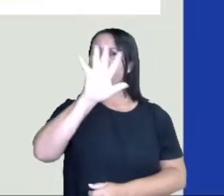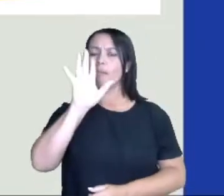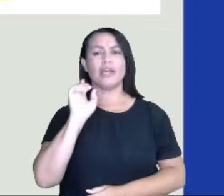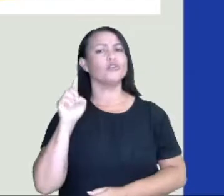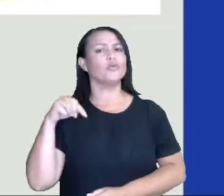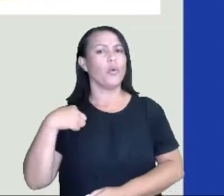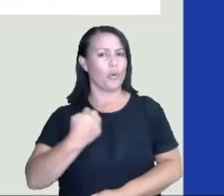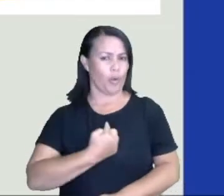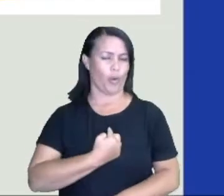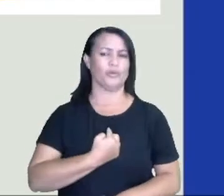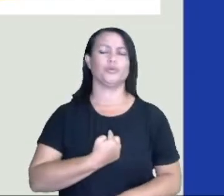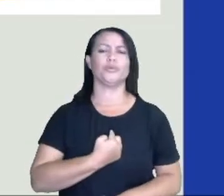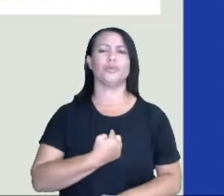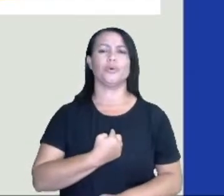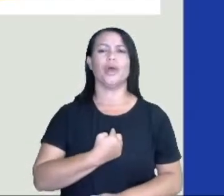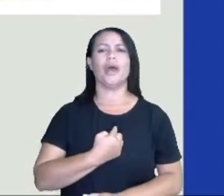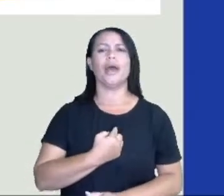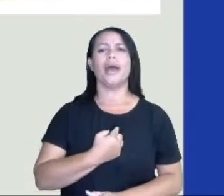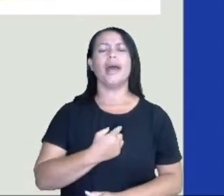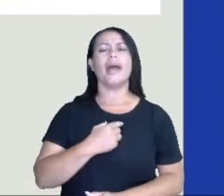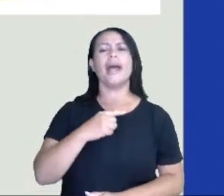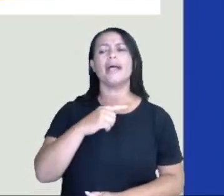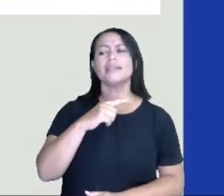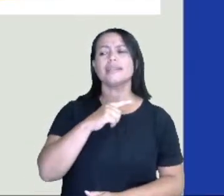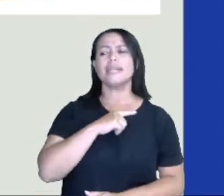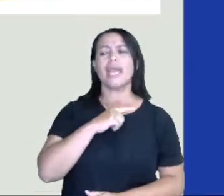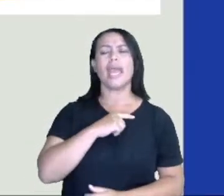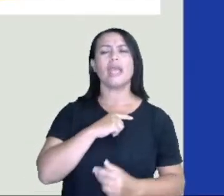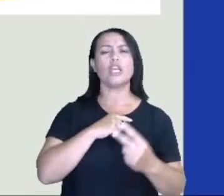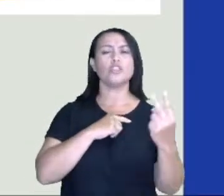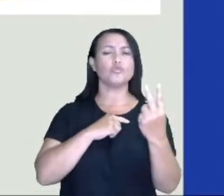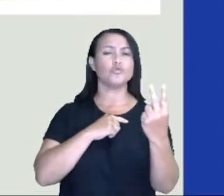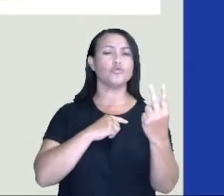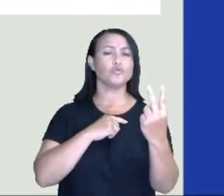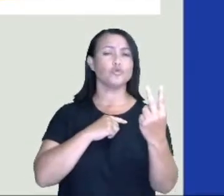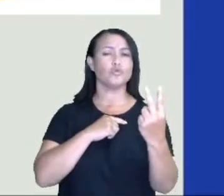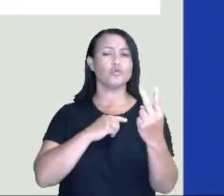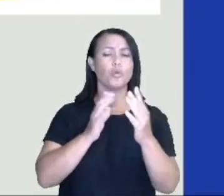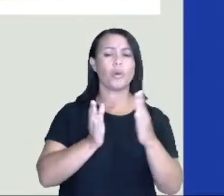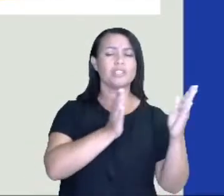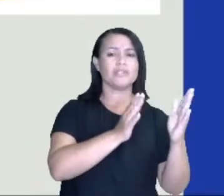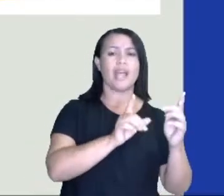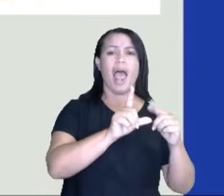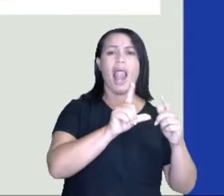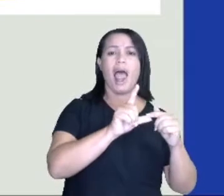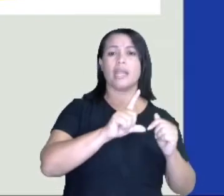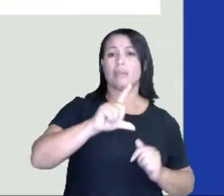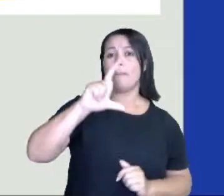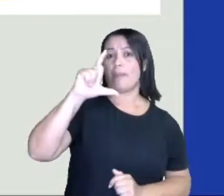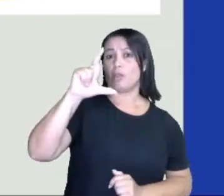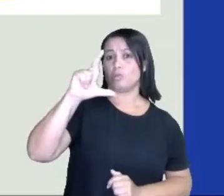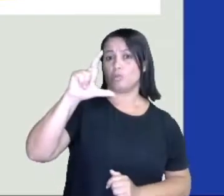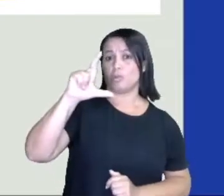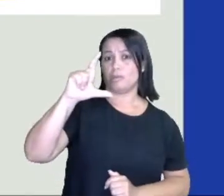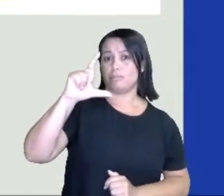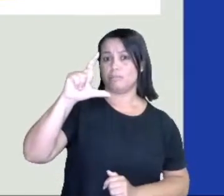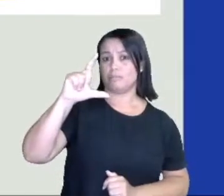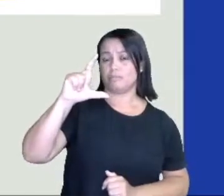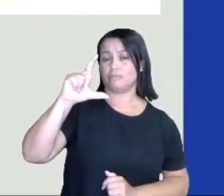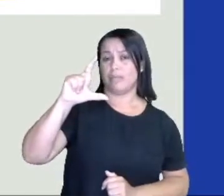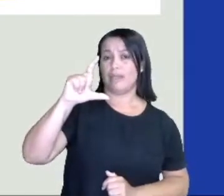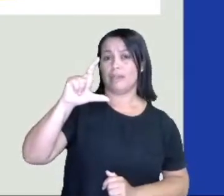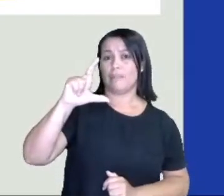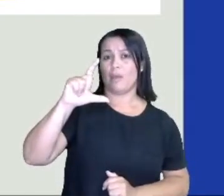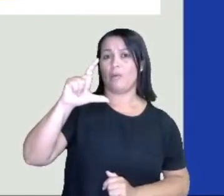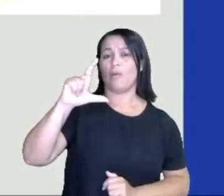gente tem duas divisões. Um é a letra maiúscula, que é essa letra